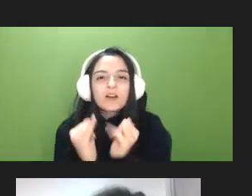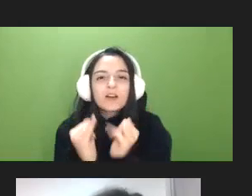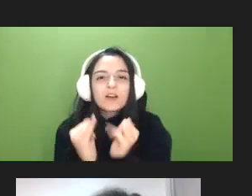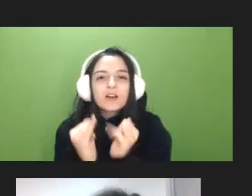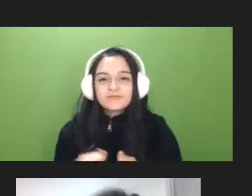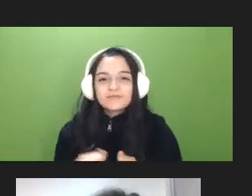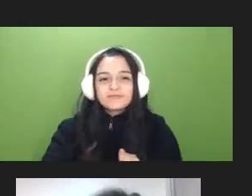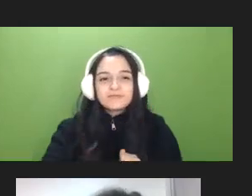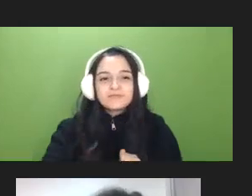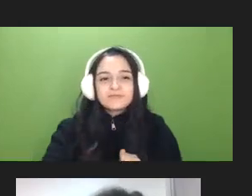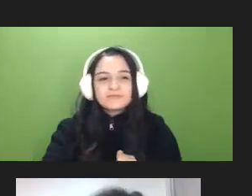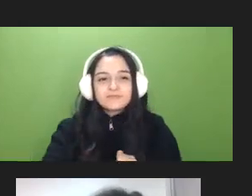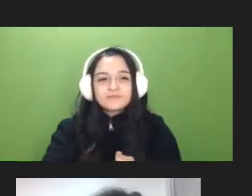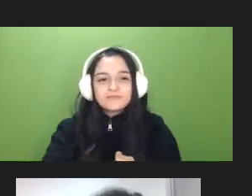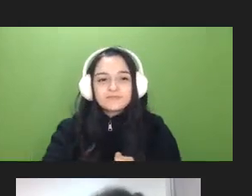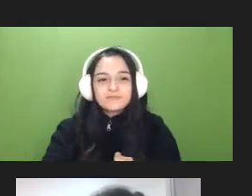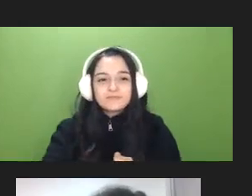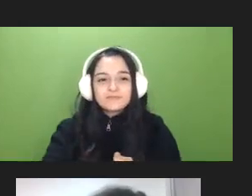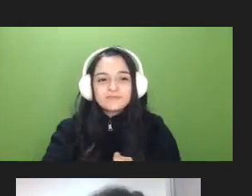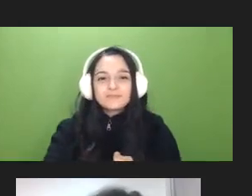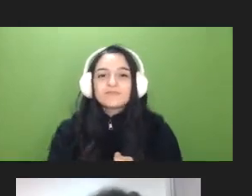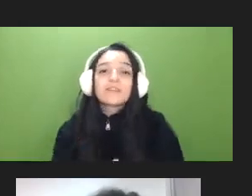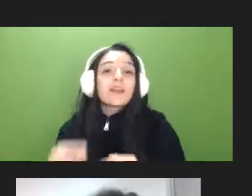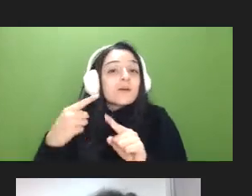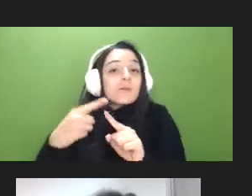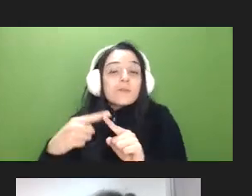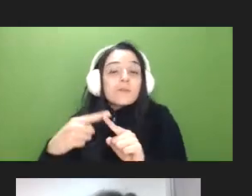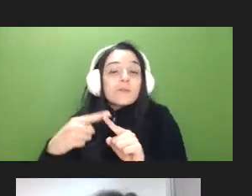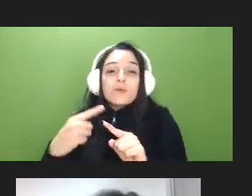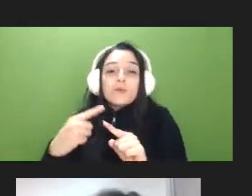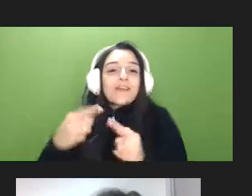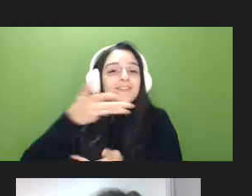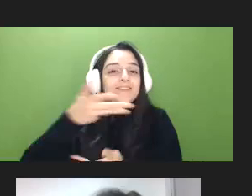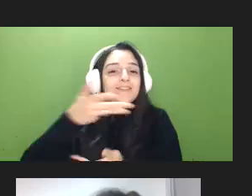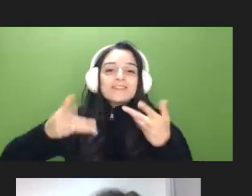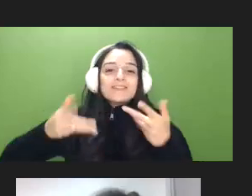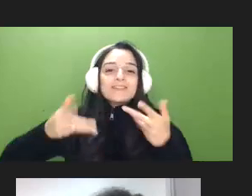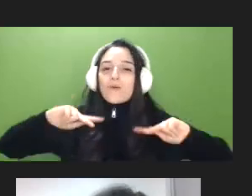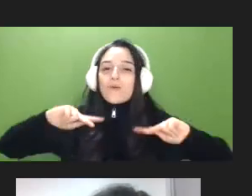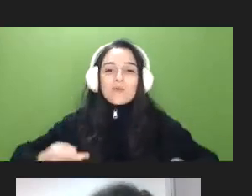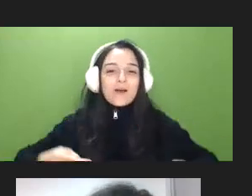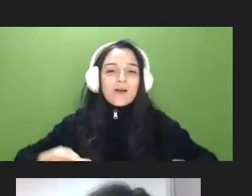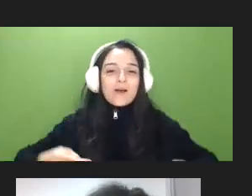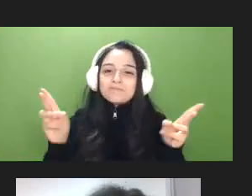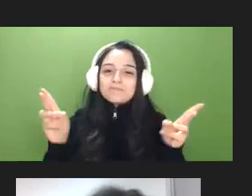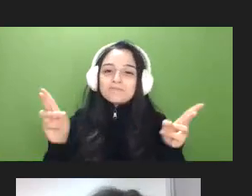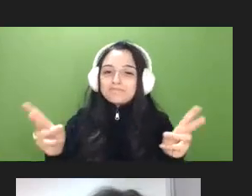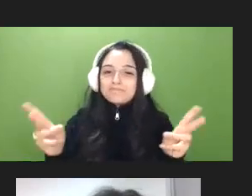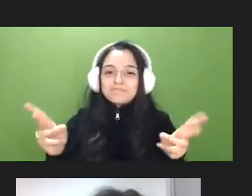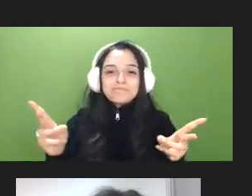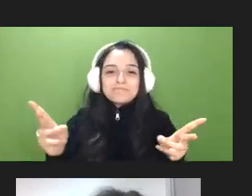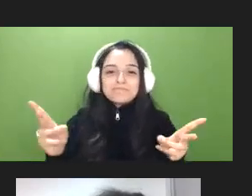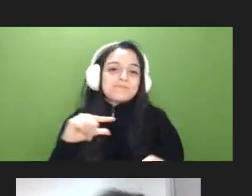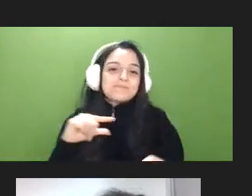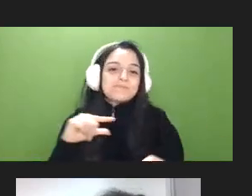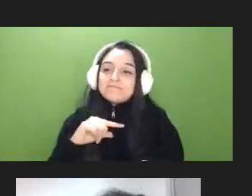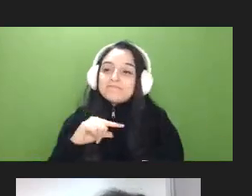parte aí de uma interação humana que é muito genuína e que acontece em diversos ambientes, e foi o que aconteceu naquela época, naquele